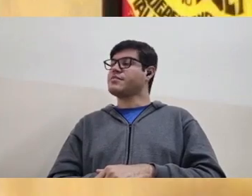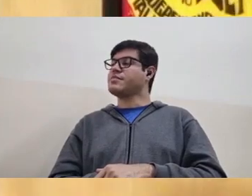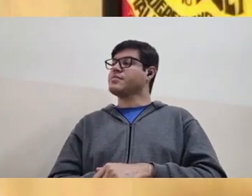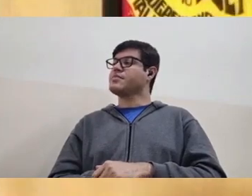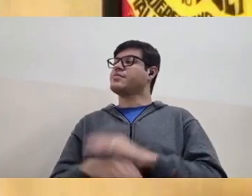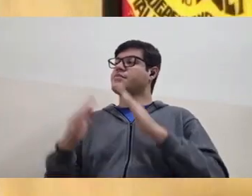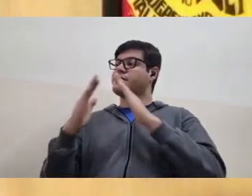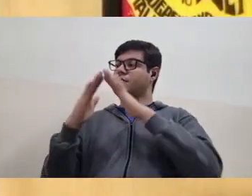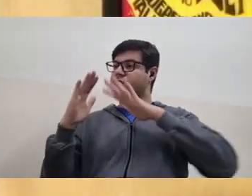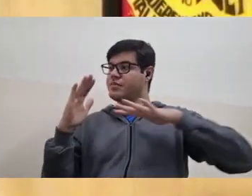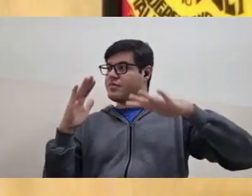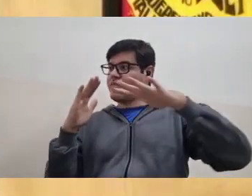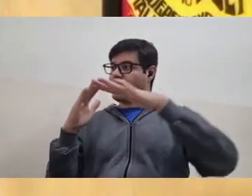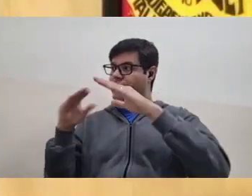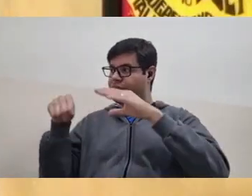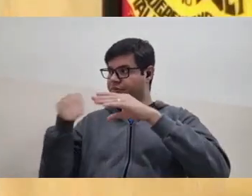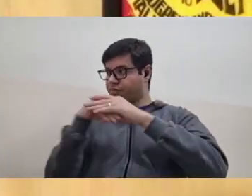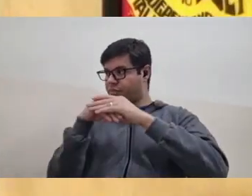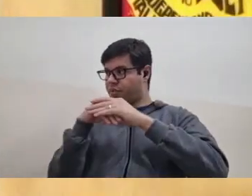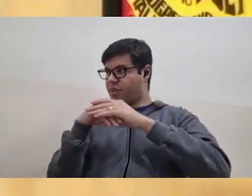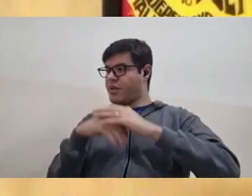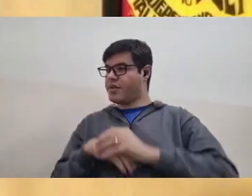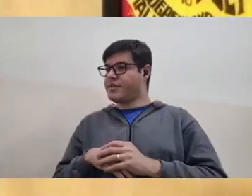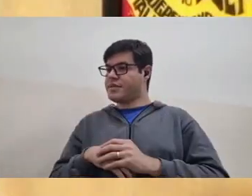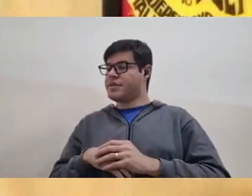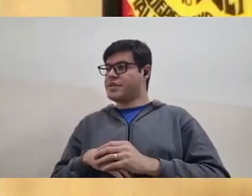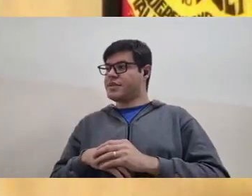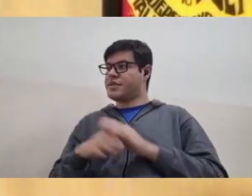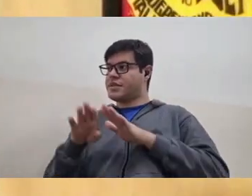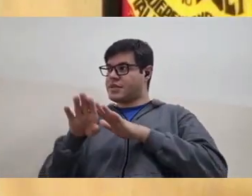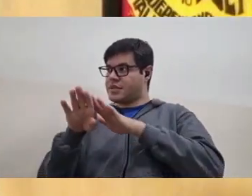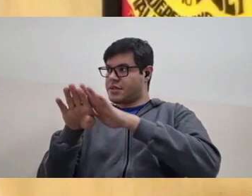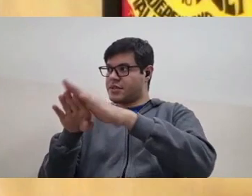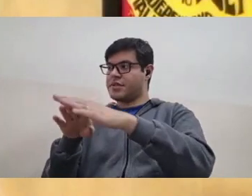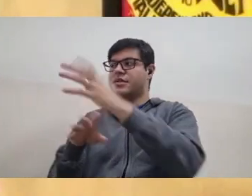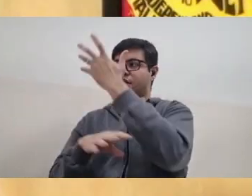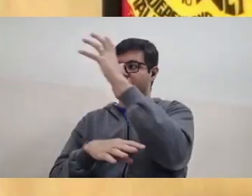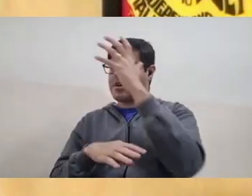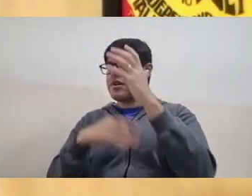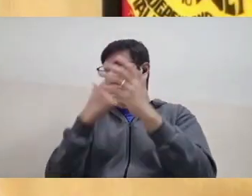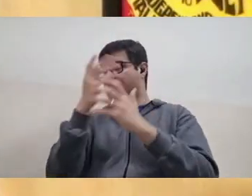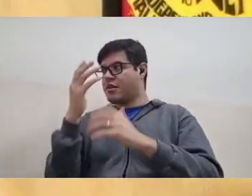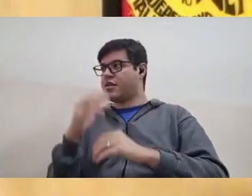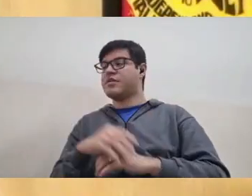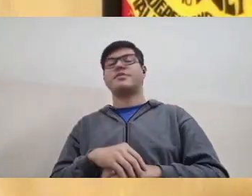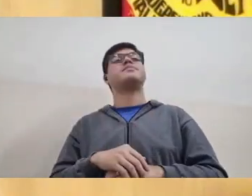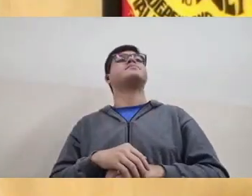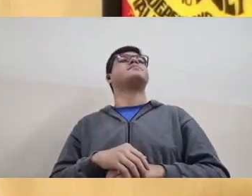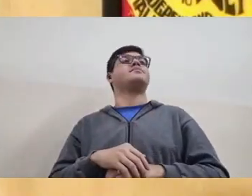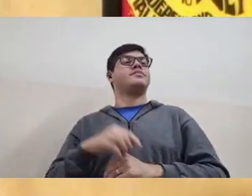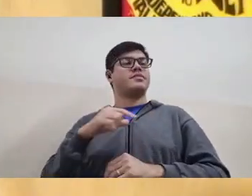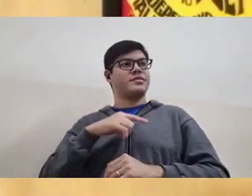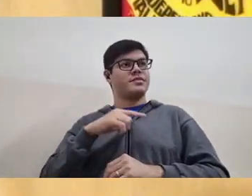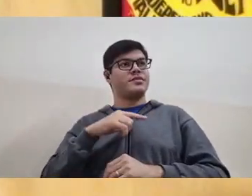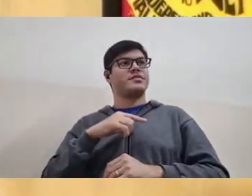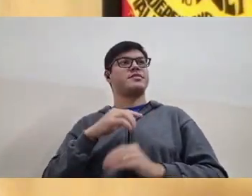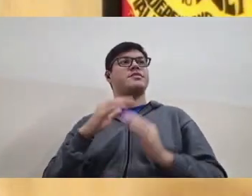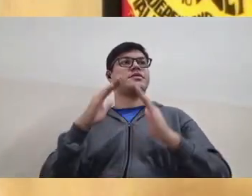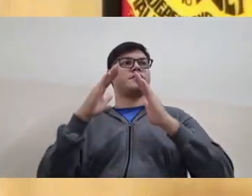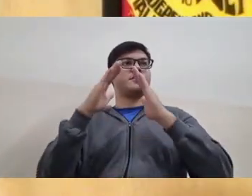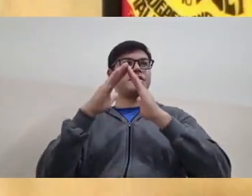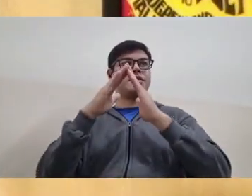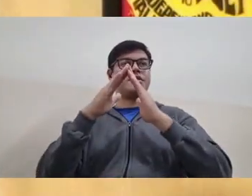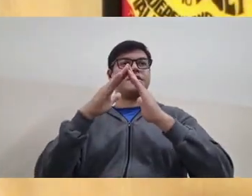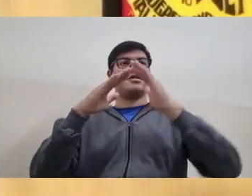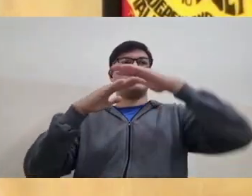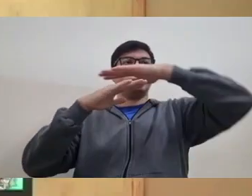Terreno permeável. Área permeável dentro do imóvel. Árvore na calçada. Árvore na calçada. Aquecedor hidráulico.